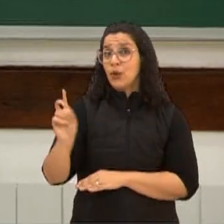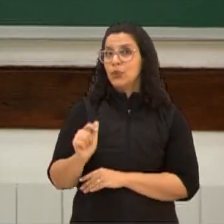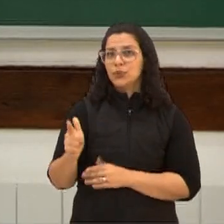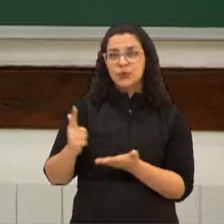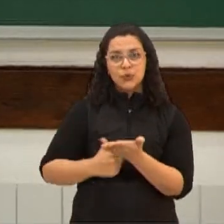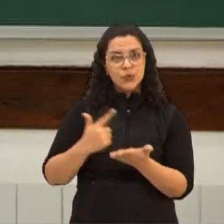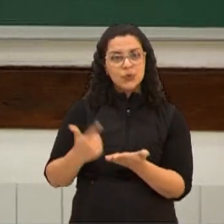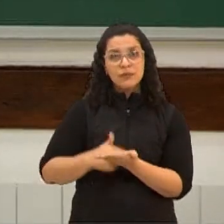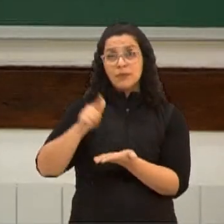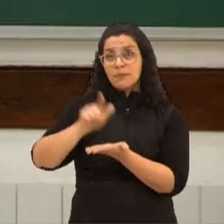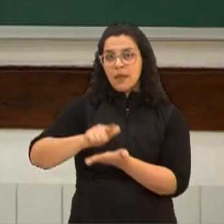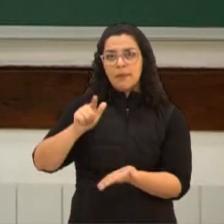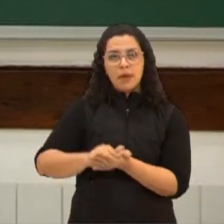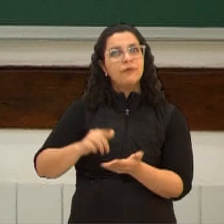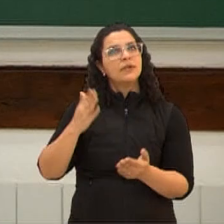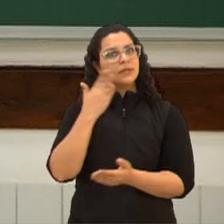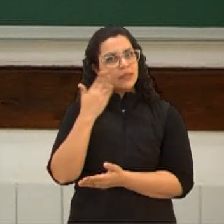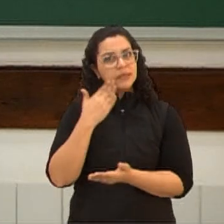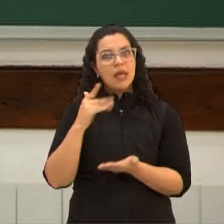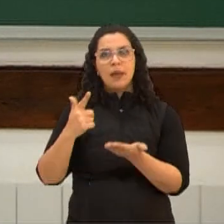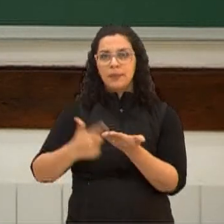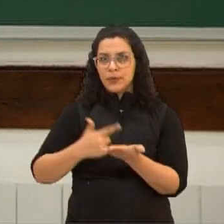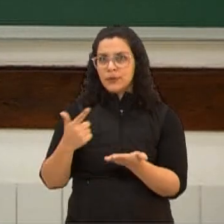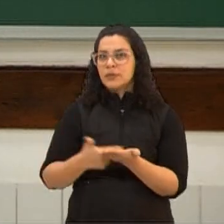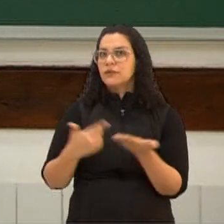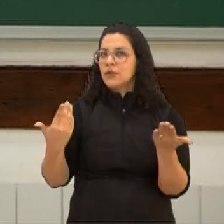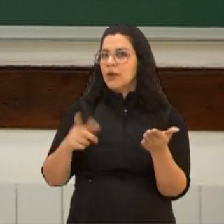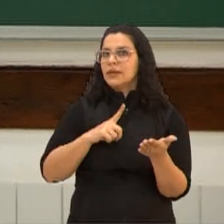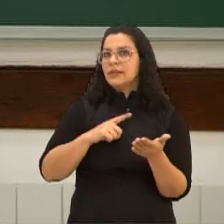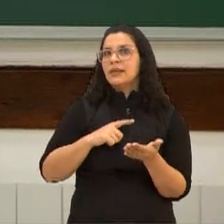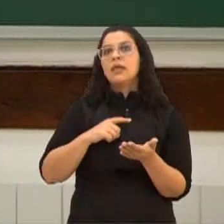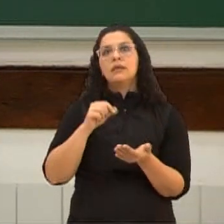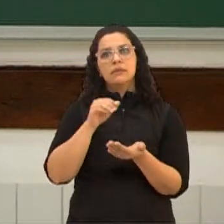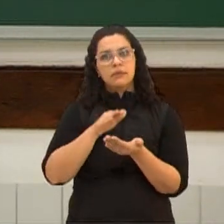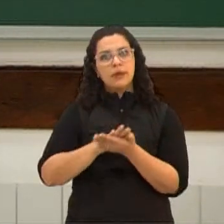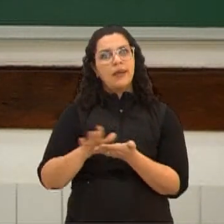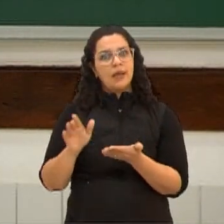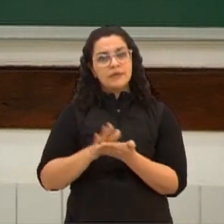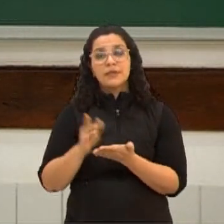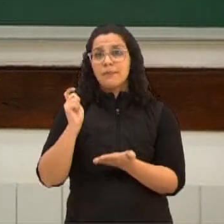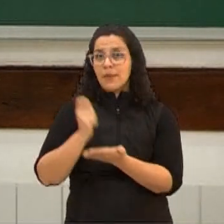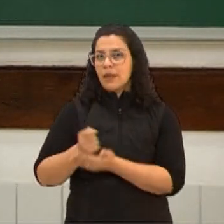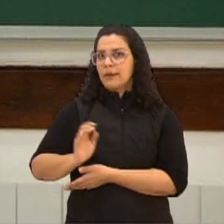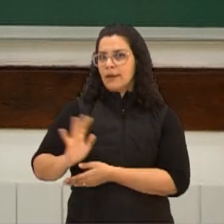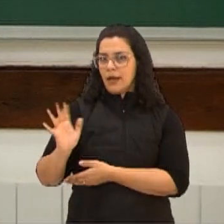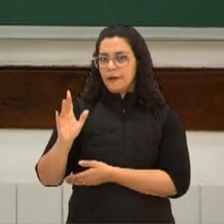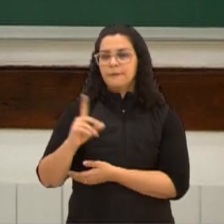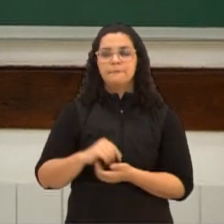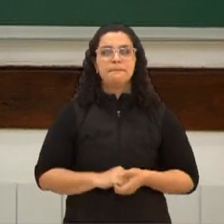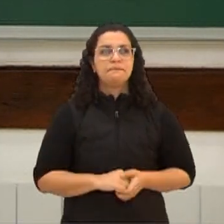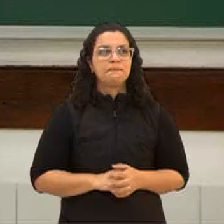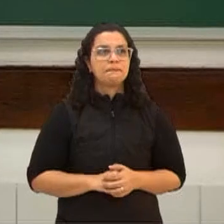atribuídos aos livros, que a gente sabe que os livros eles têm um custo alto.